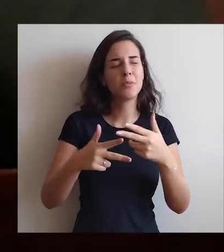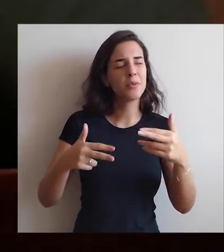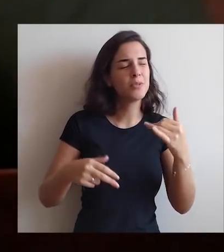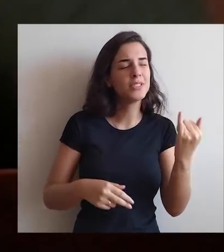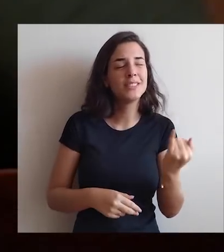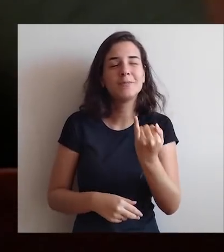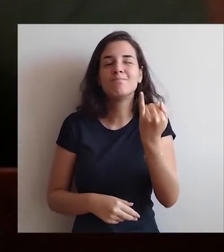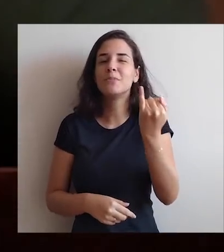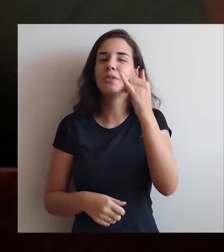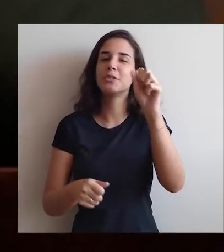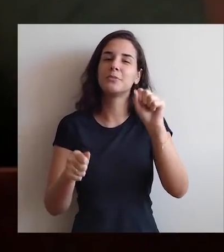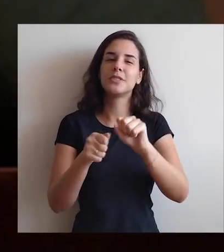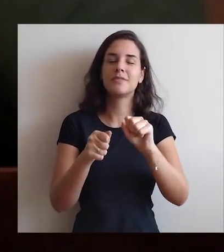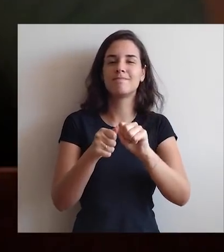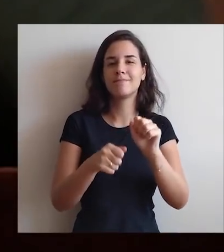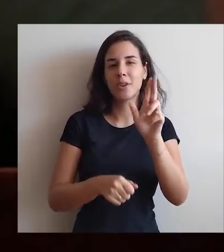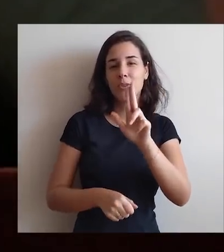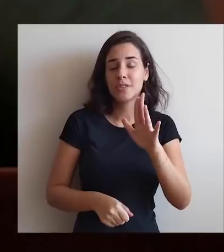tinha algo